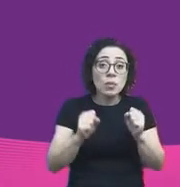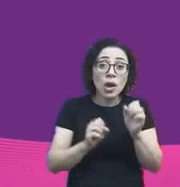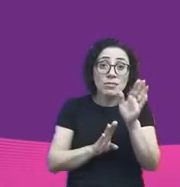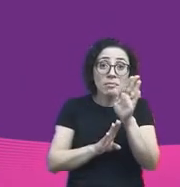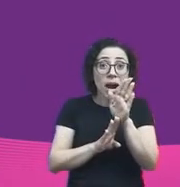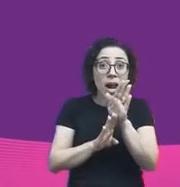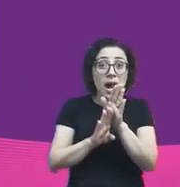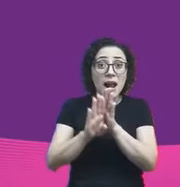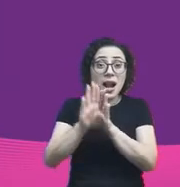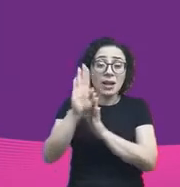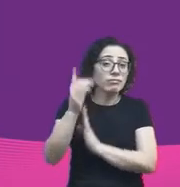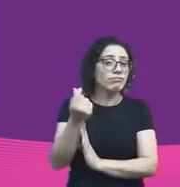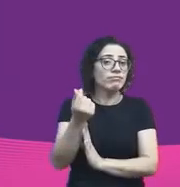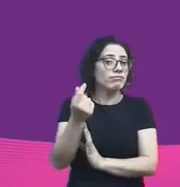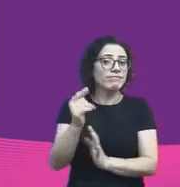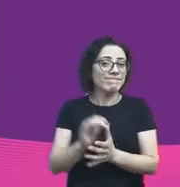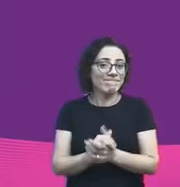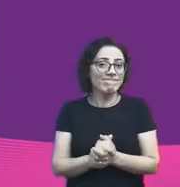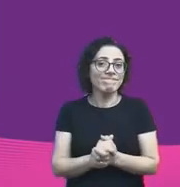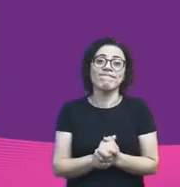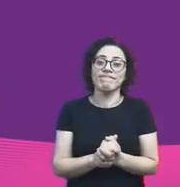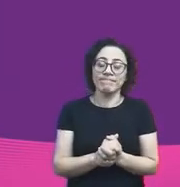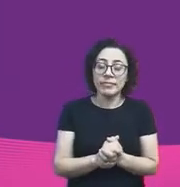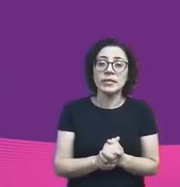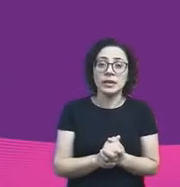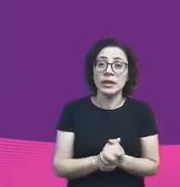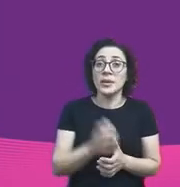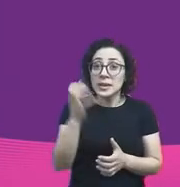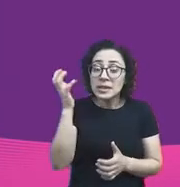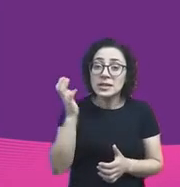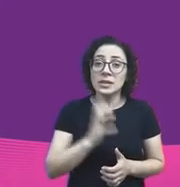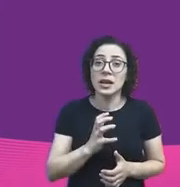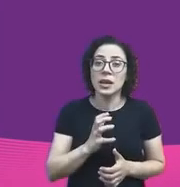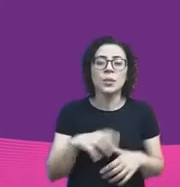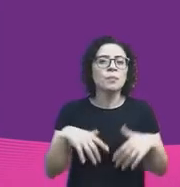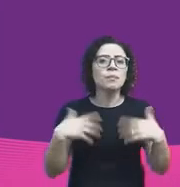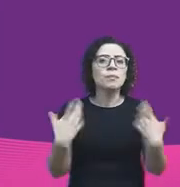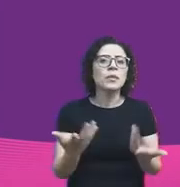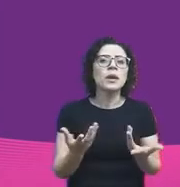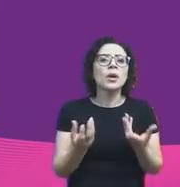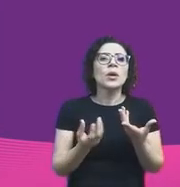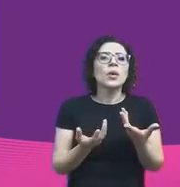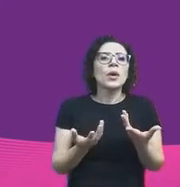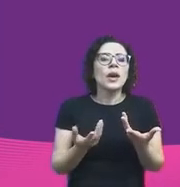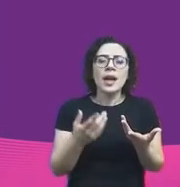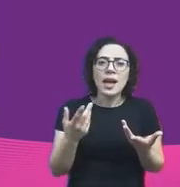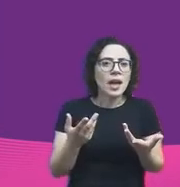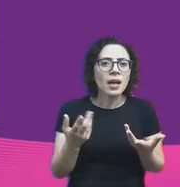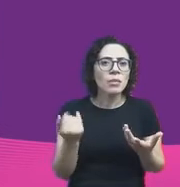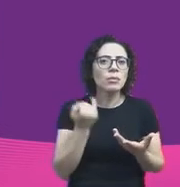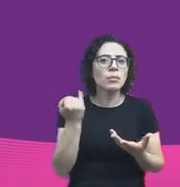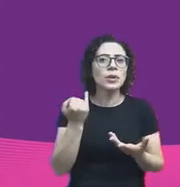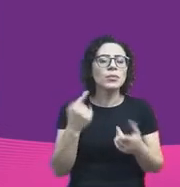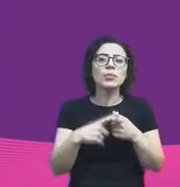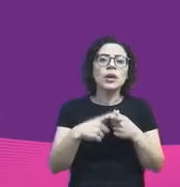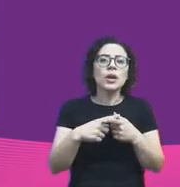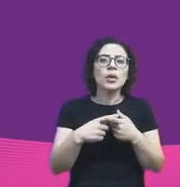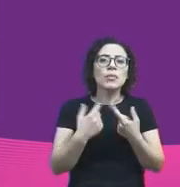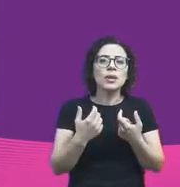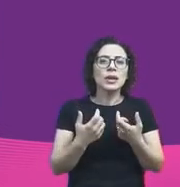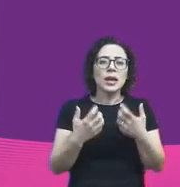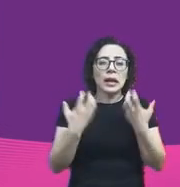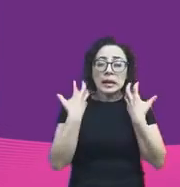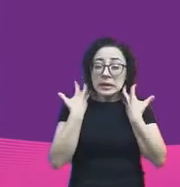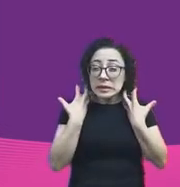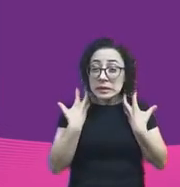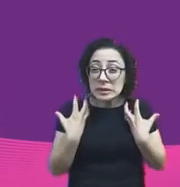Então, a gente, na verdade, o burnout tem um custo milionário e piora a qualidade